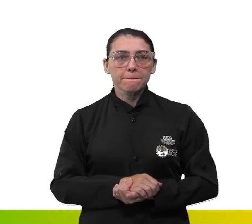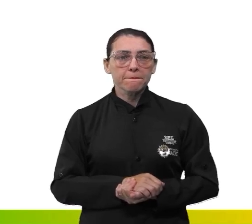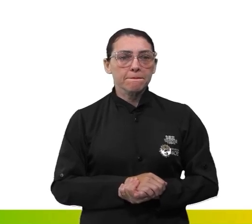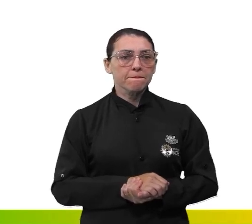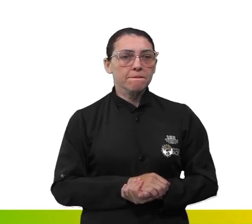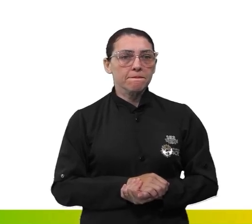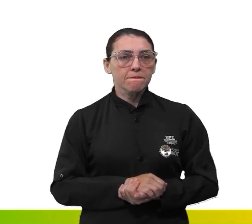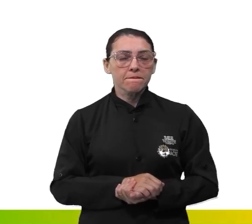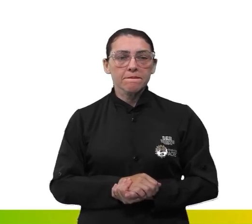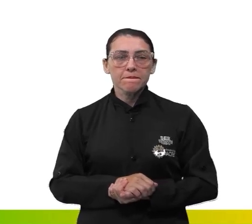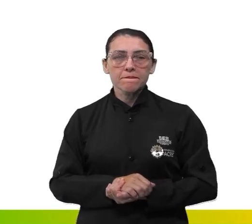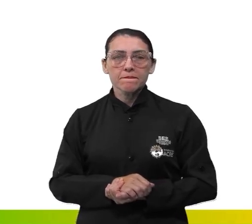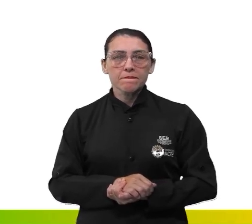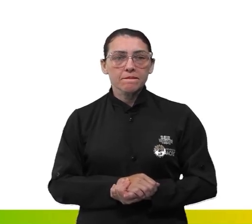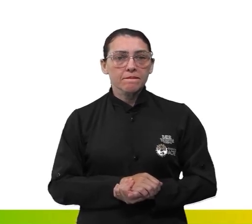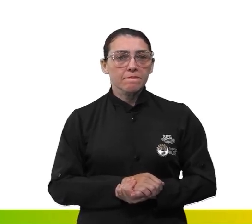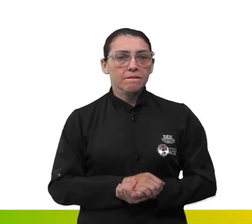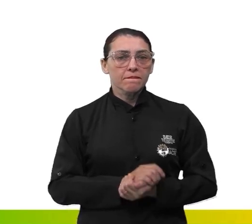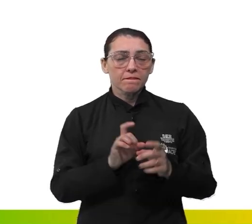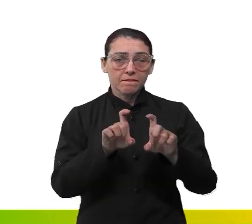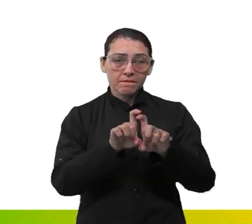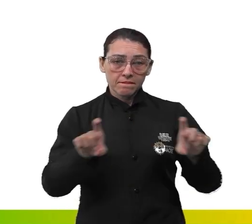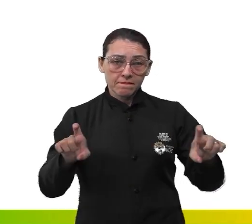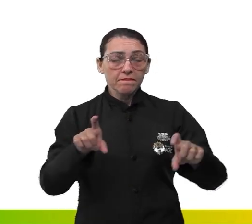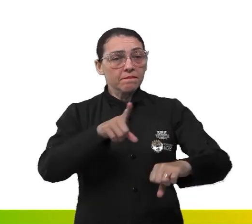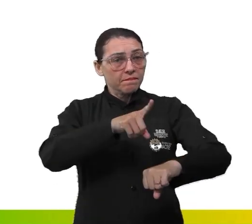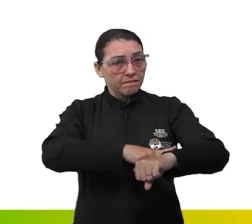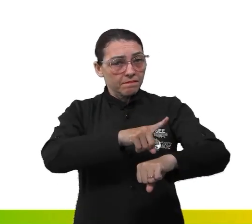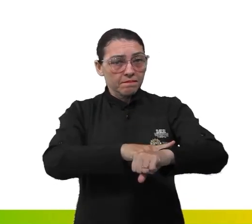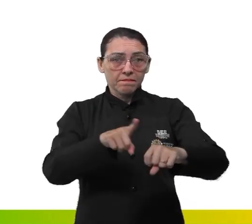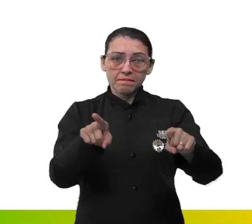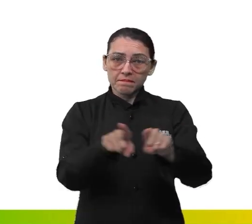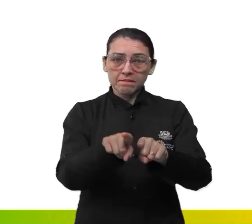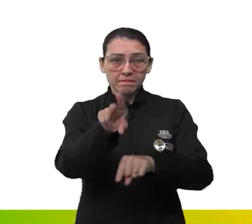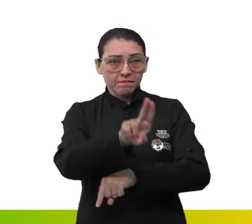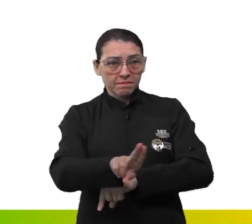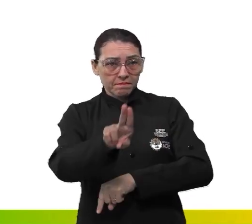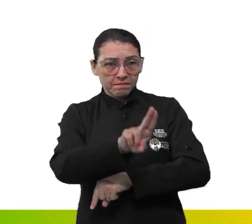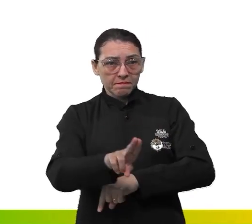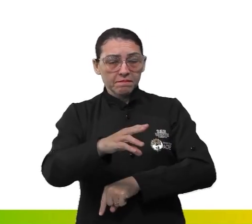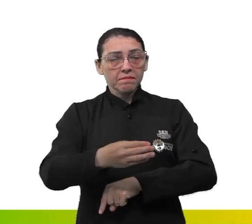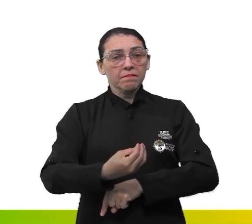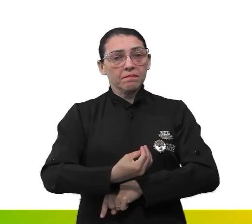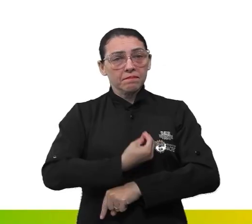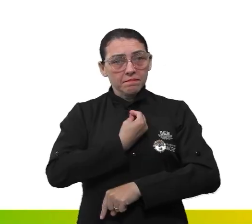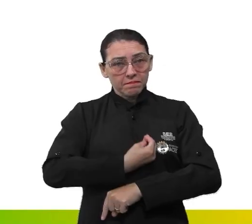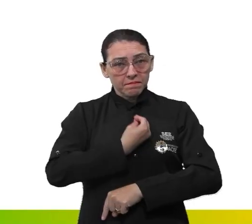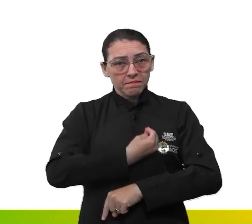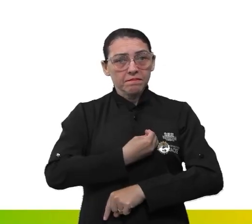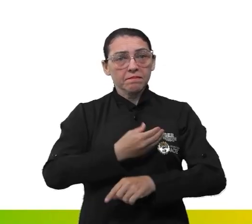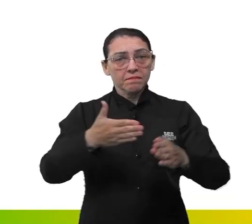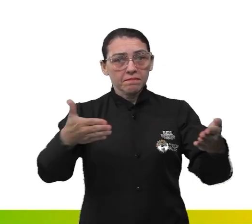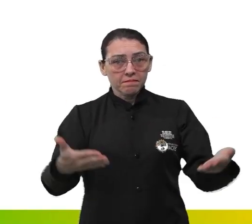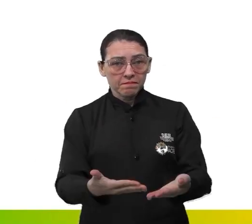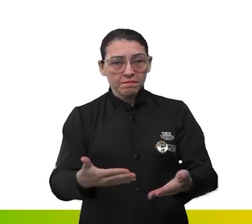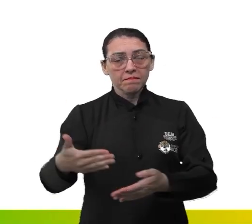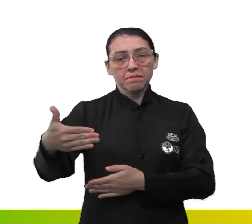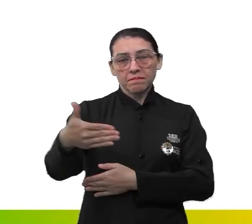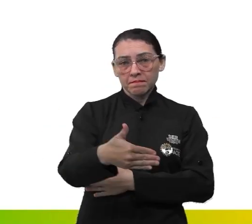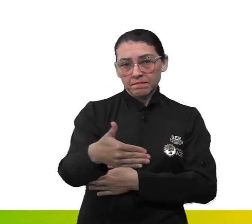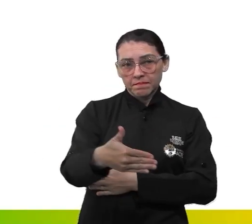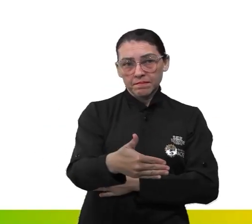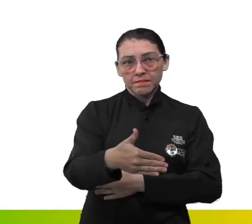Time expressions, as expressões de tempo, também podem ser usadas quando usamos o presente contínuo, ou